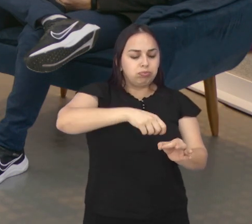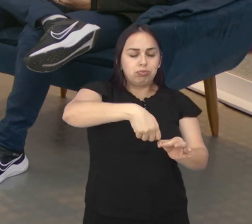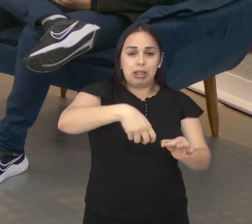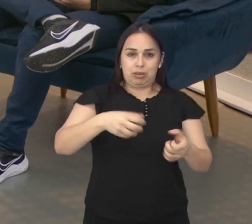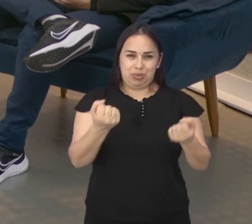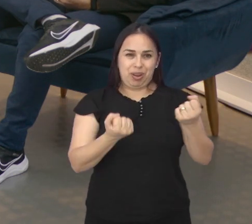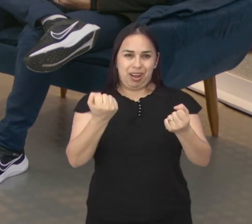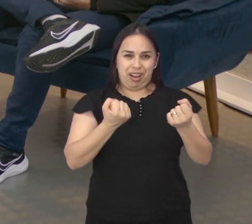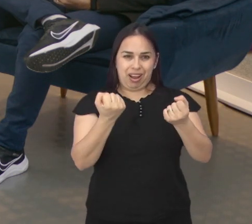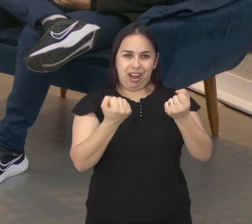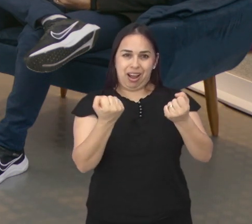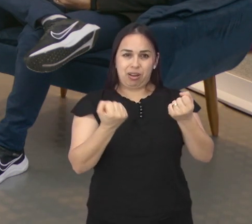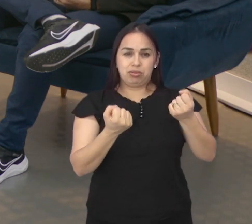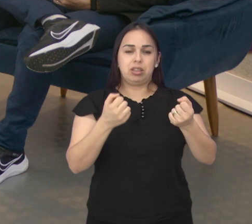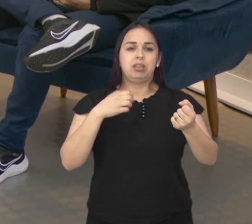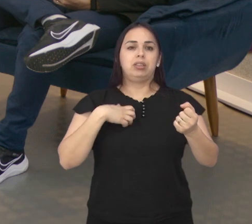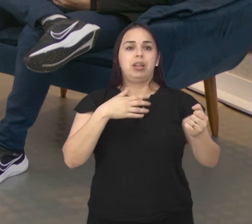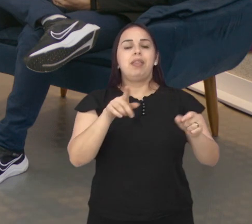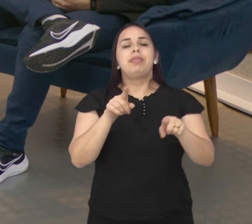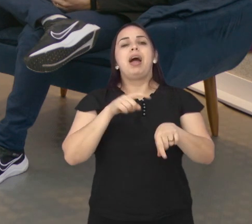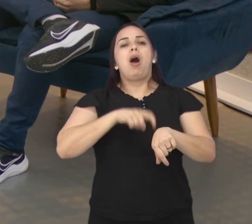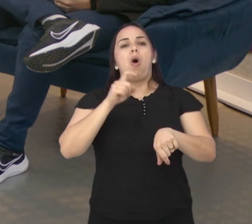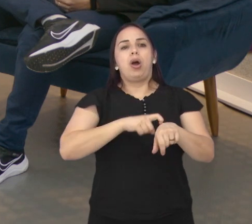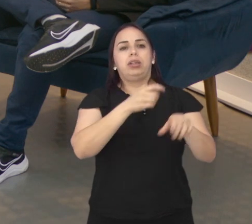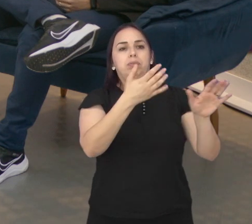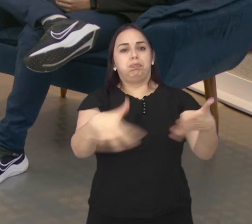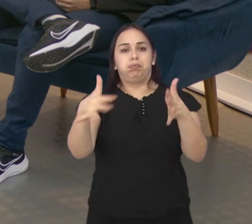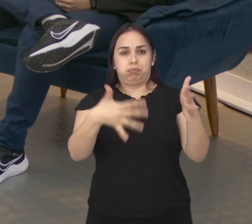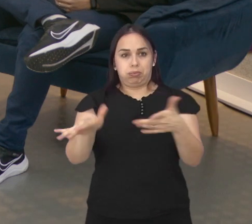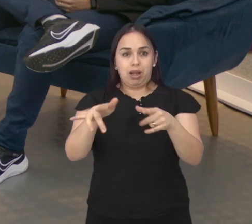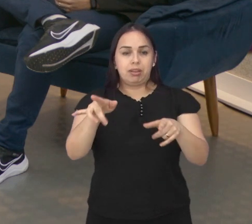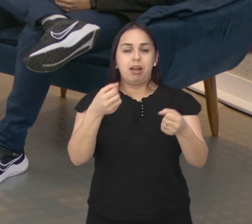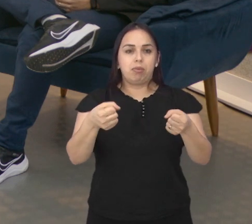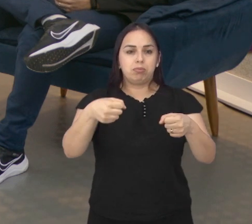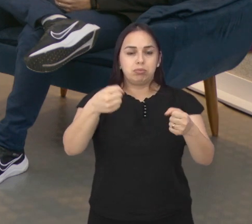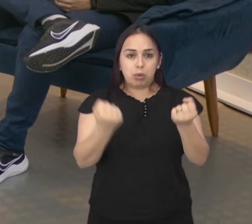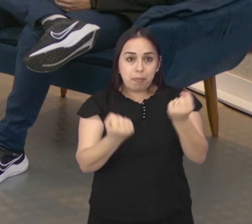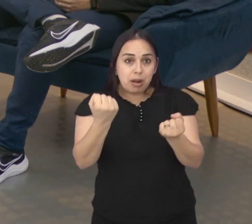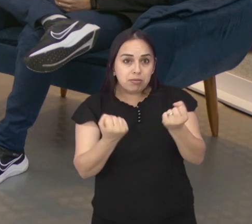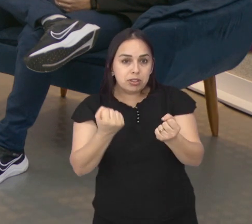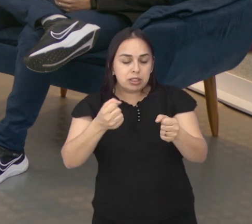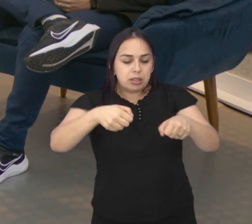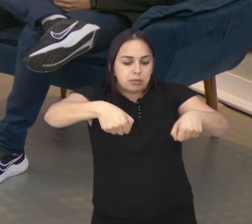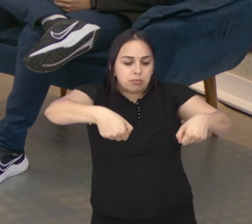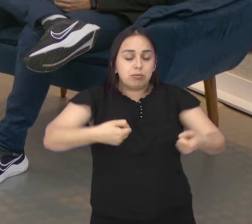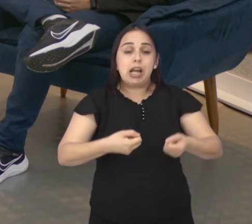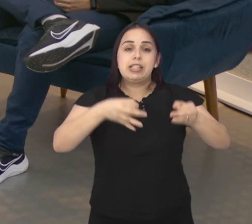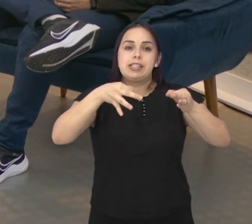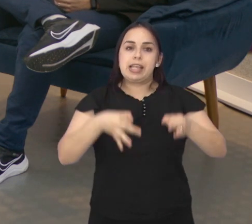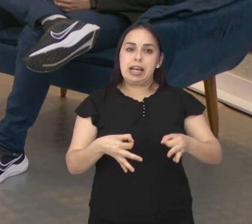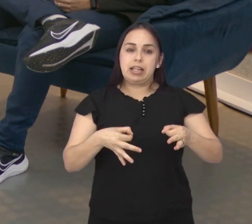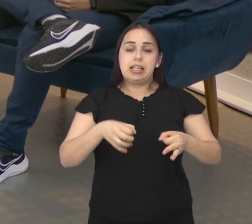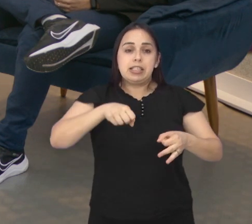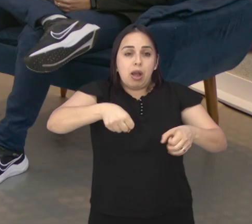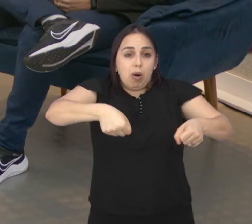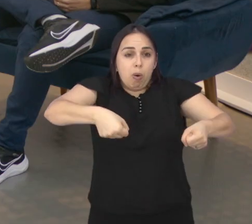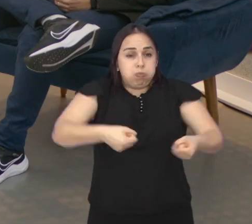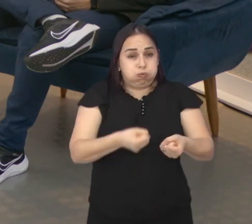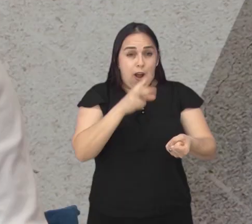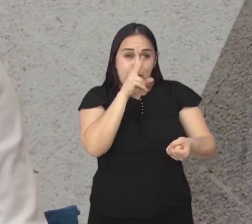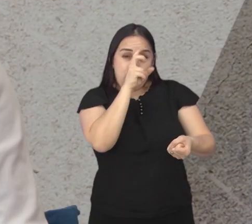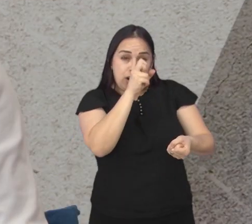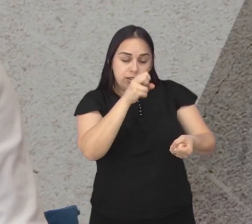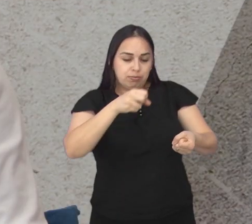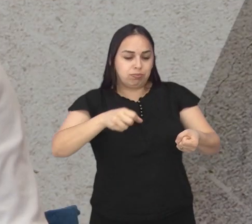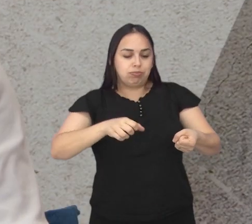parafuso num carro, quando ele é montado na fábrica, ele tem um torque, tem um aperto específico. Se você apertar muito,